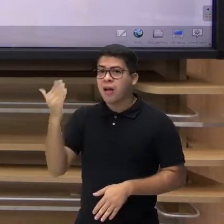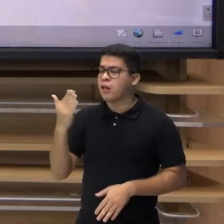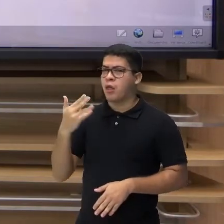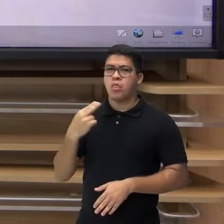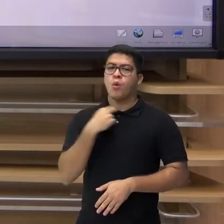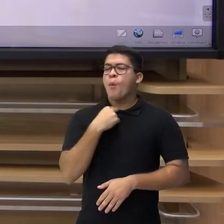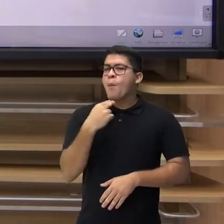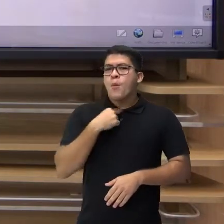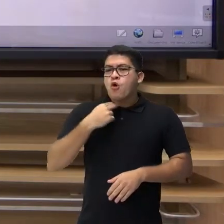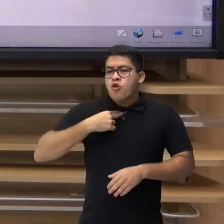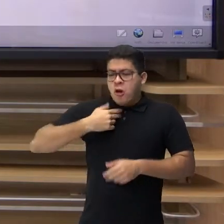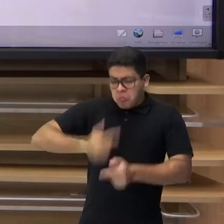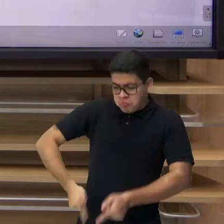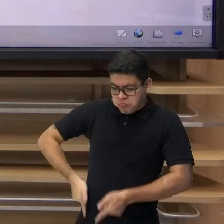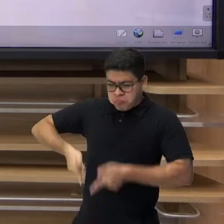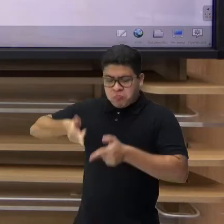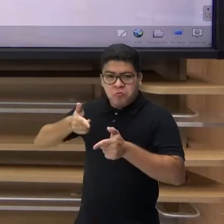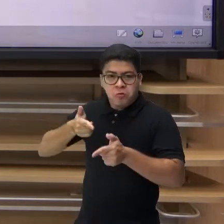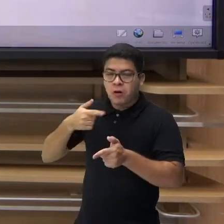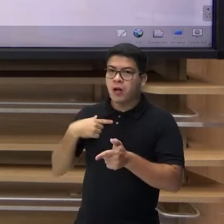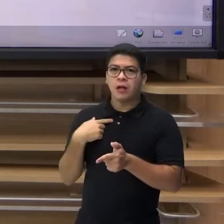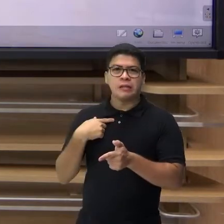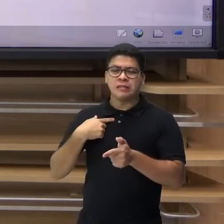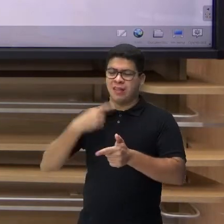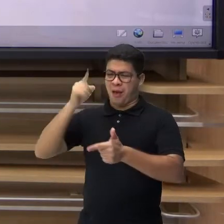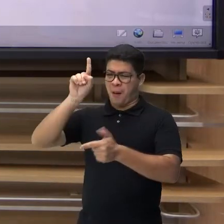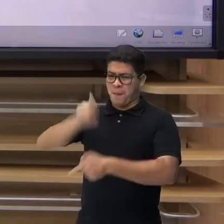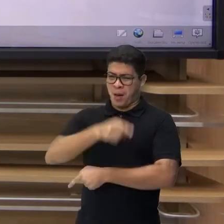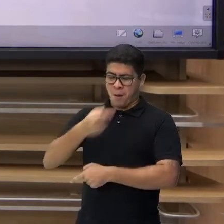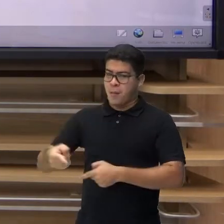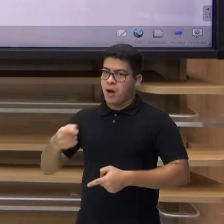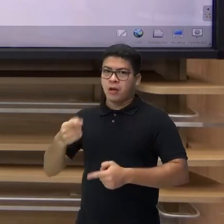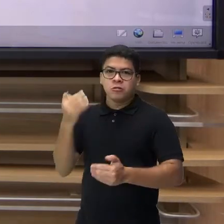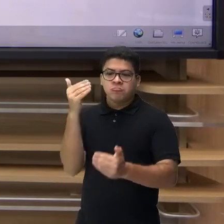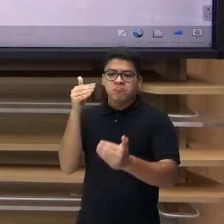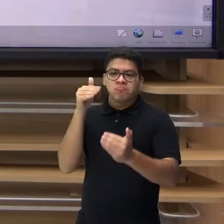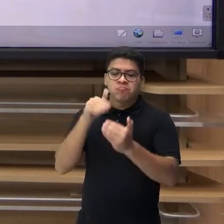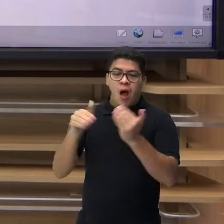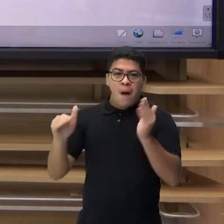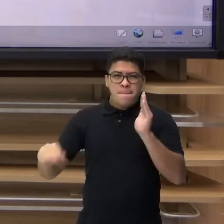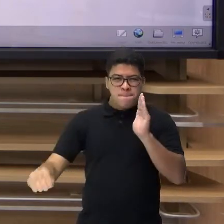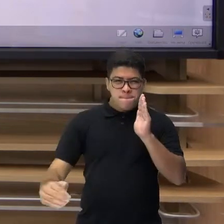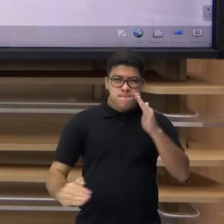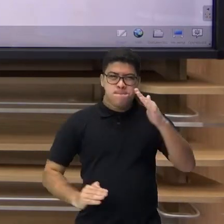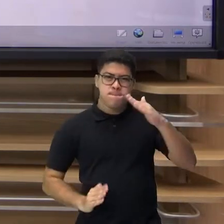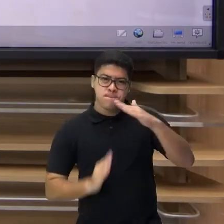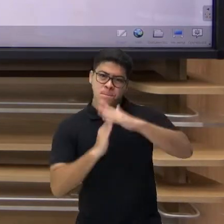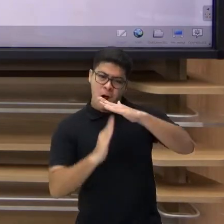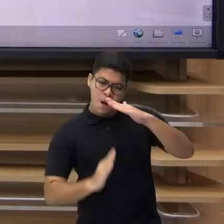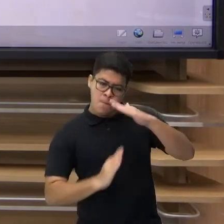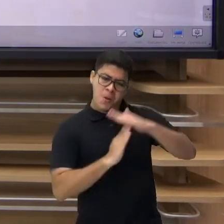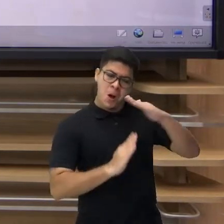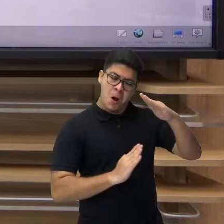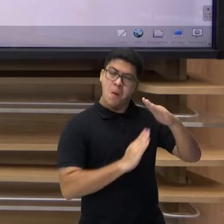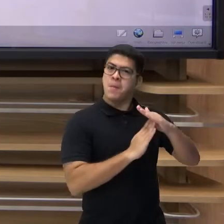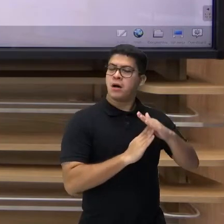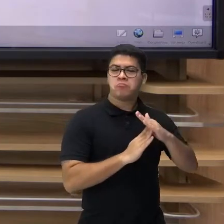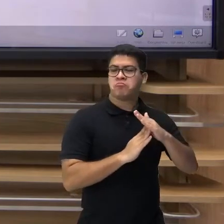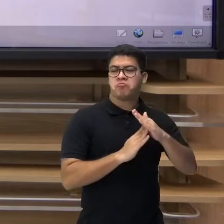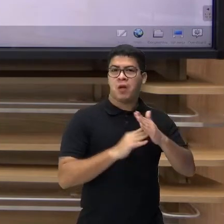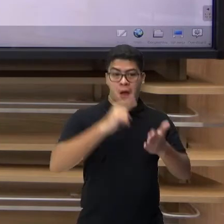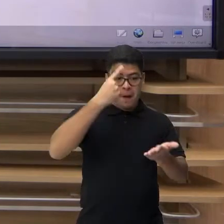uma série de limitações militares que foram impostas para a Alemanha com o Tratado de